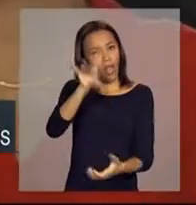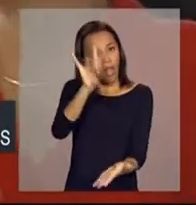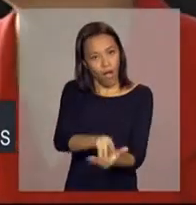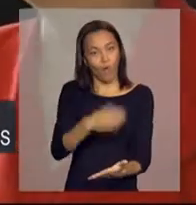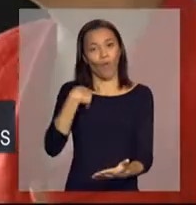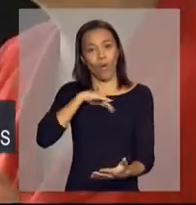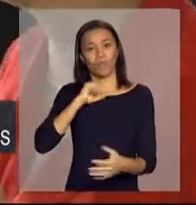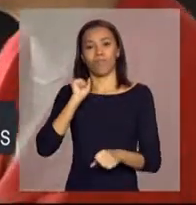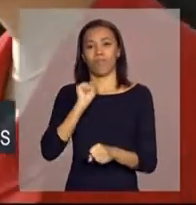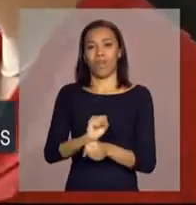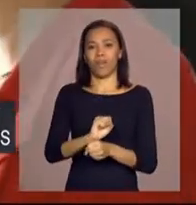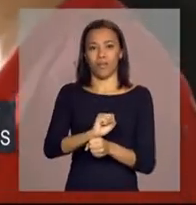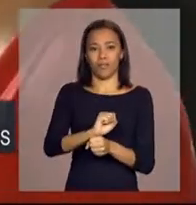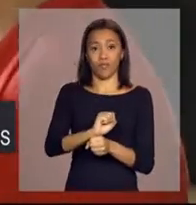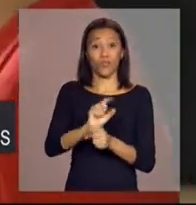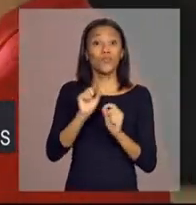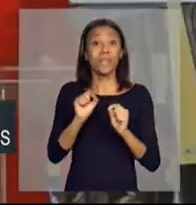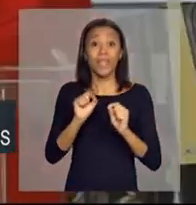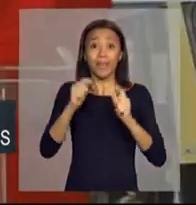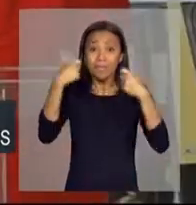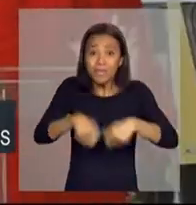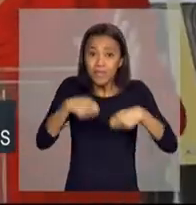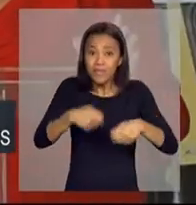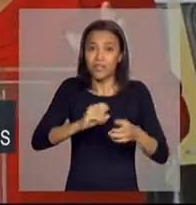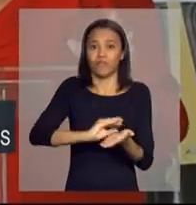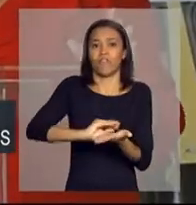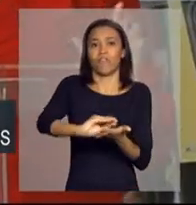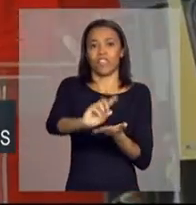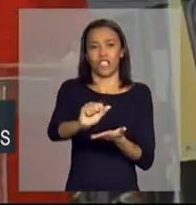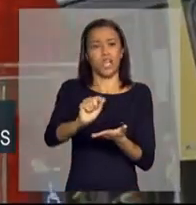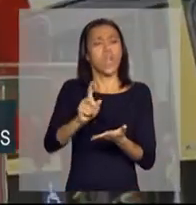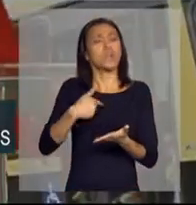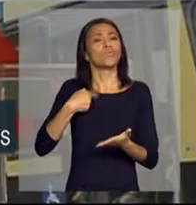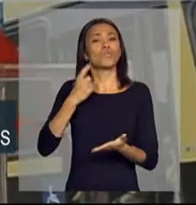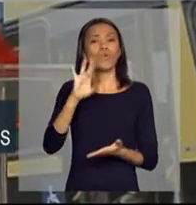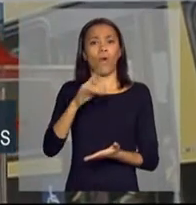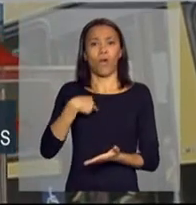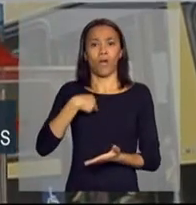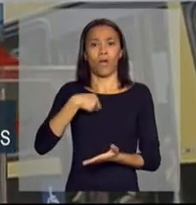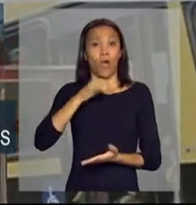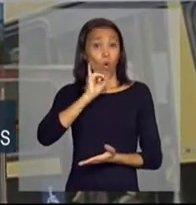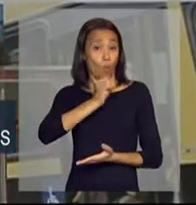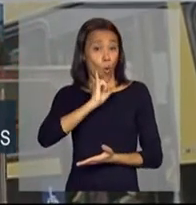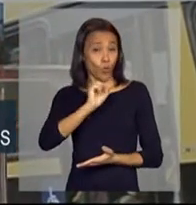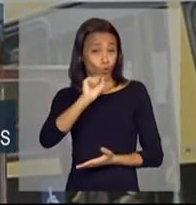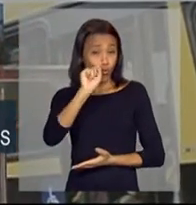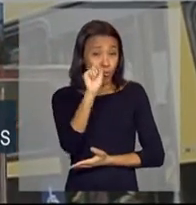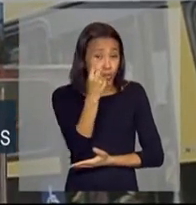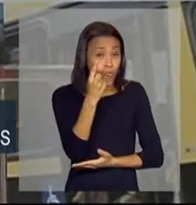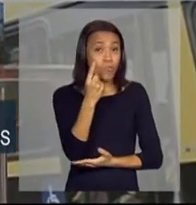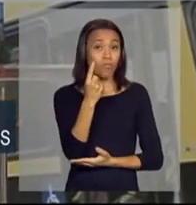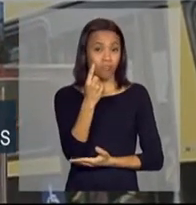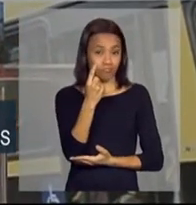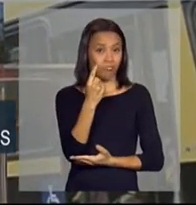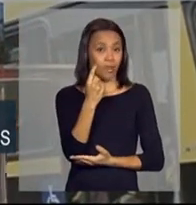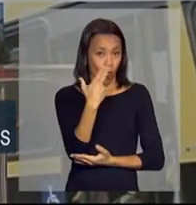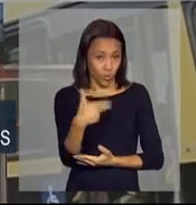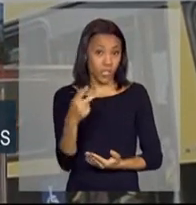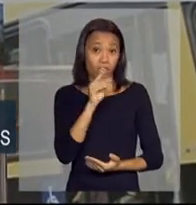de investir na escala necessária. Eu só conto para vocês um episódio que aconteceu